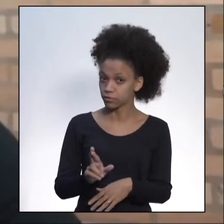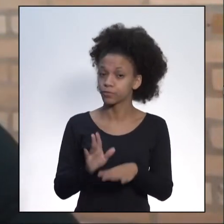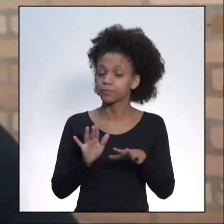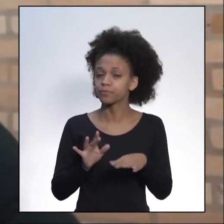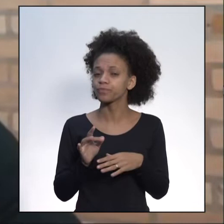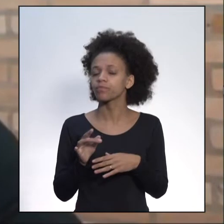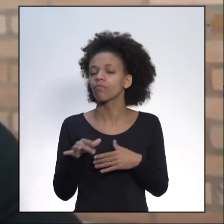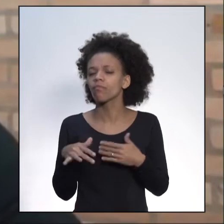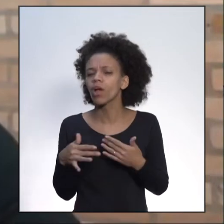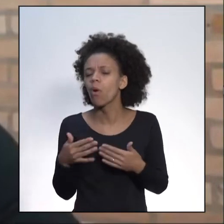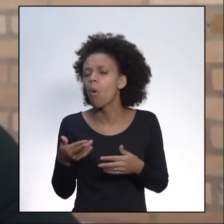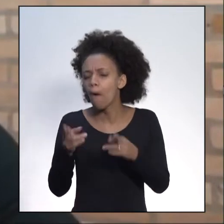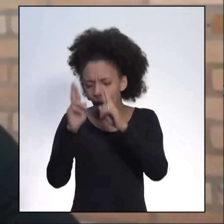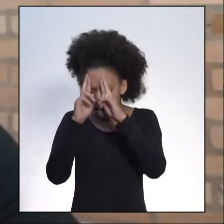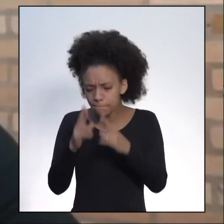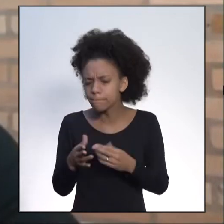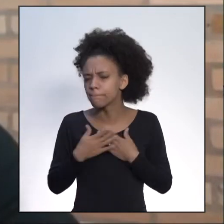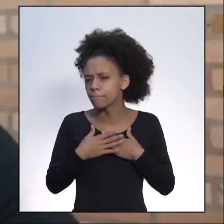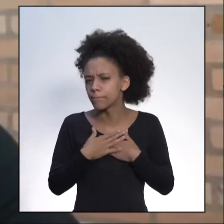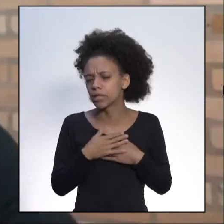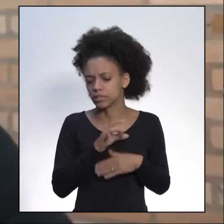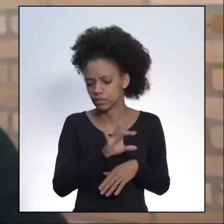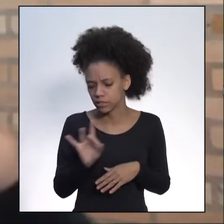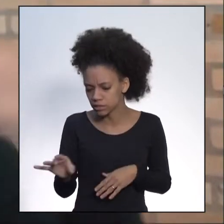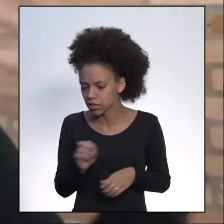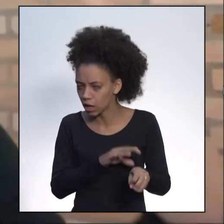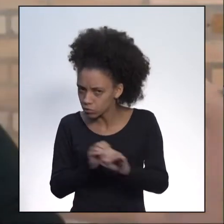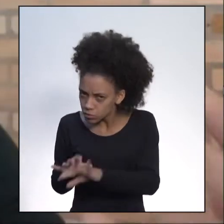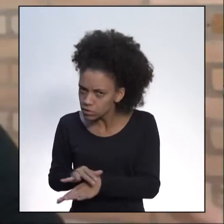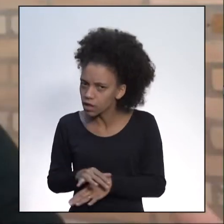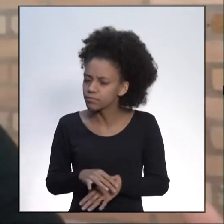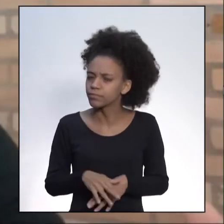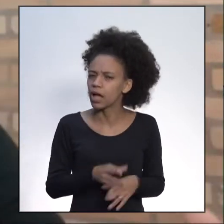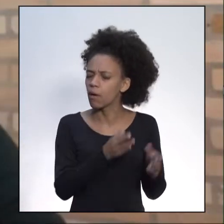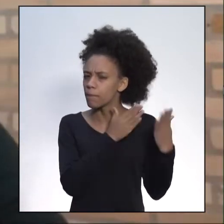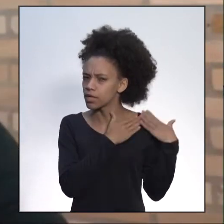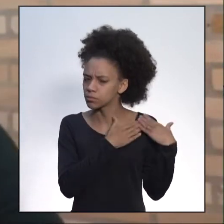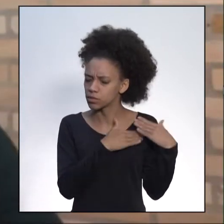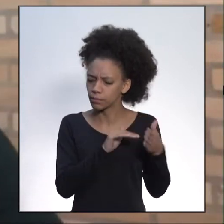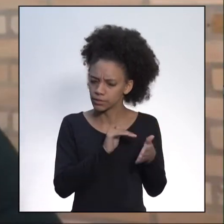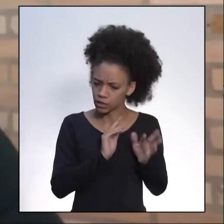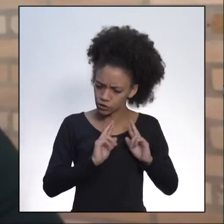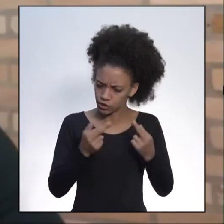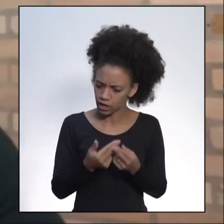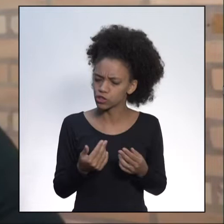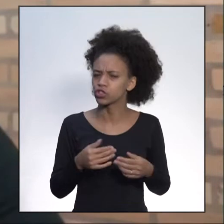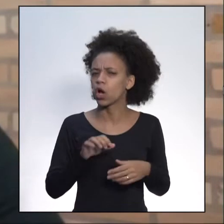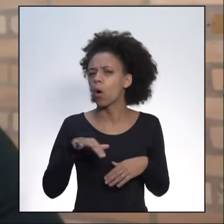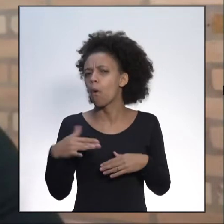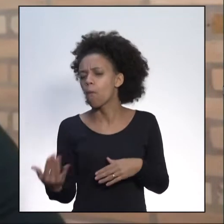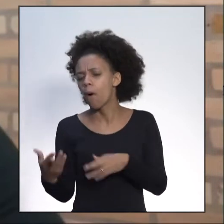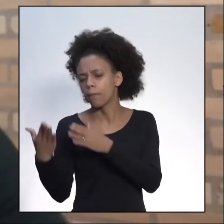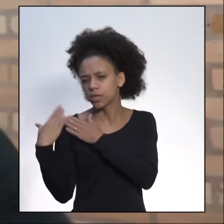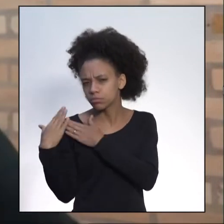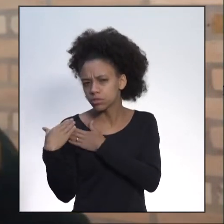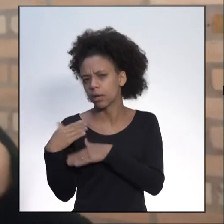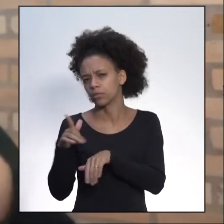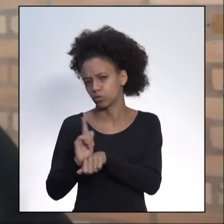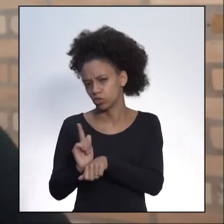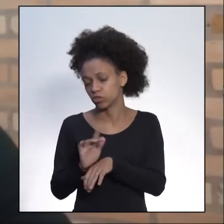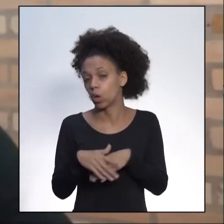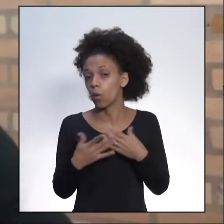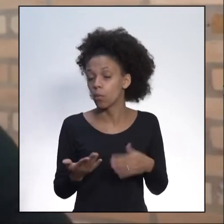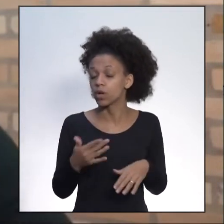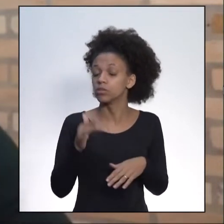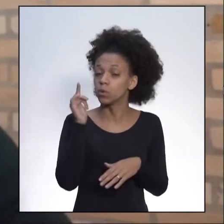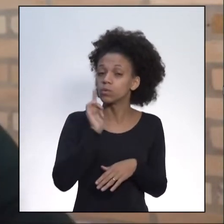minha responsabilidade como professora desses alunos? Qual é a responsabilidade da rede? Qual é a responsabilidade do gestor? Quando a gente consegue